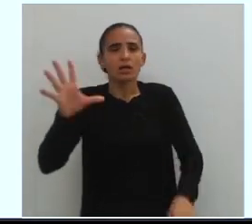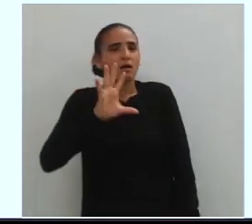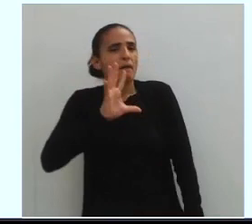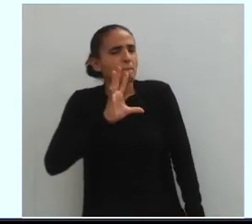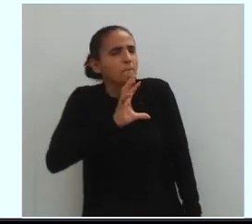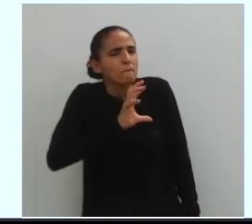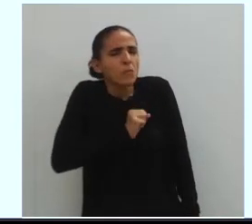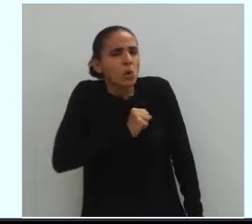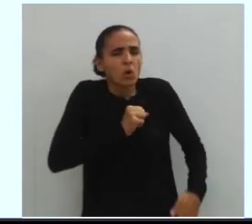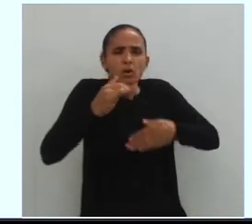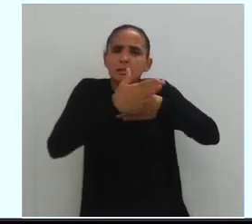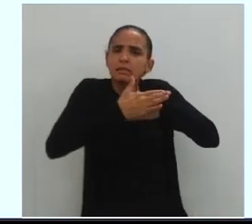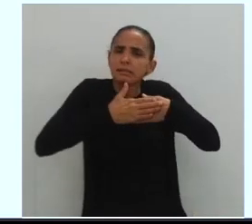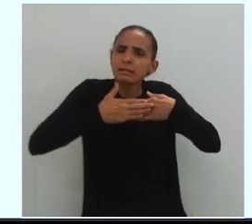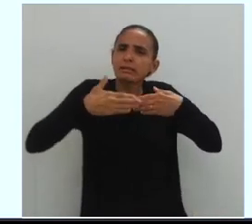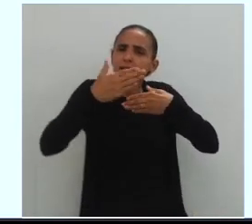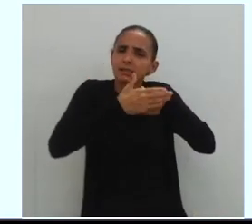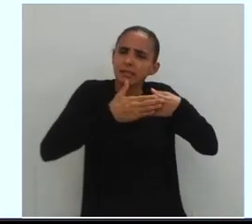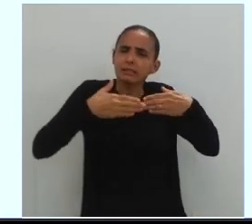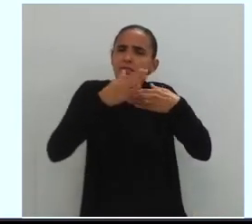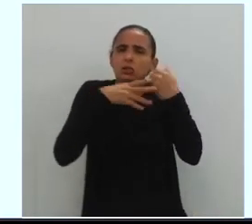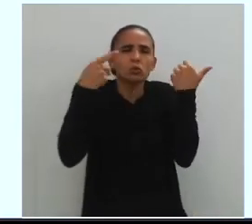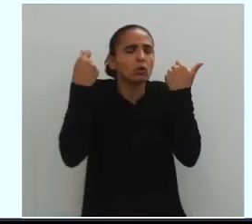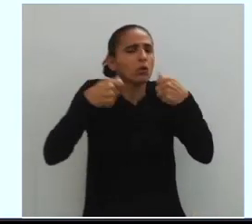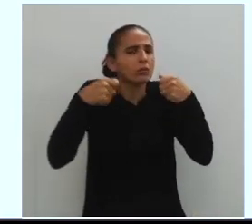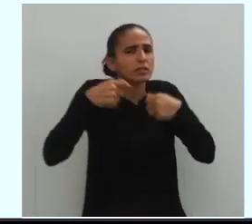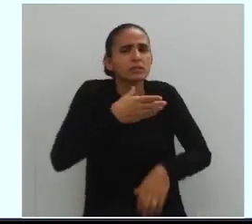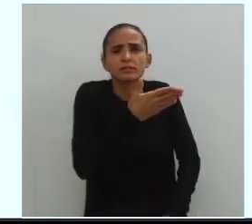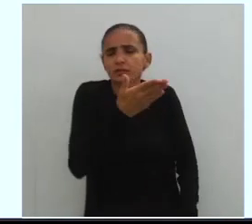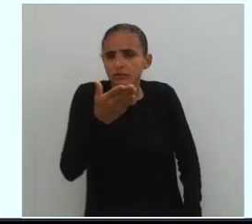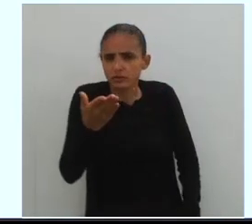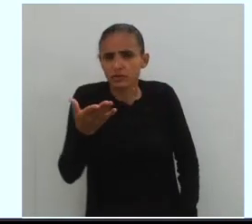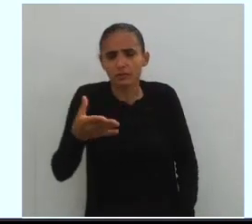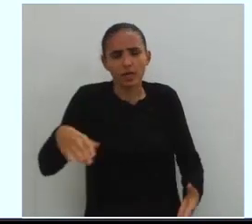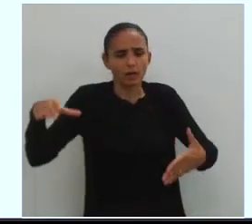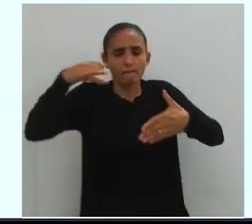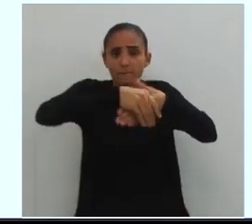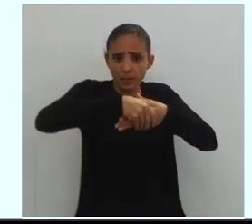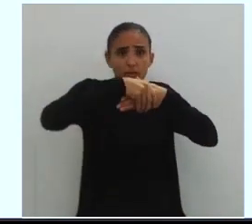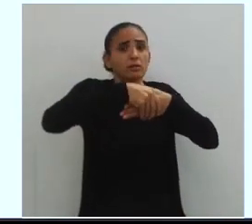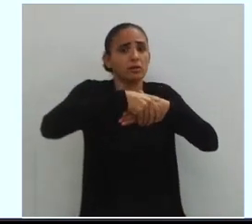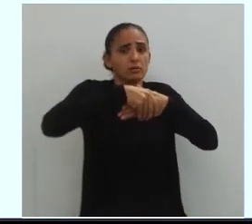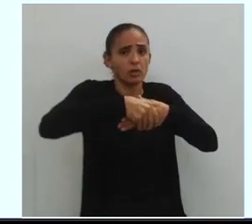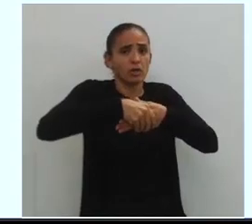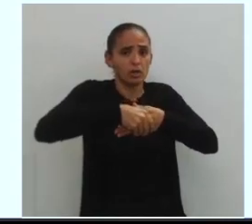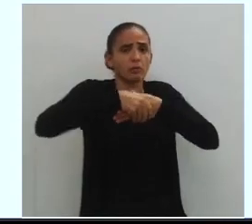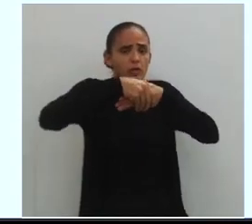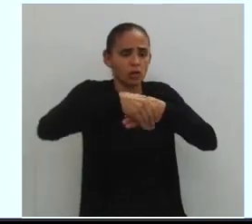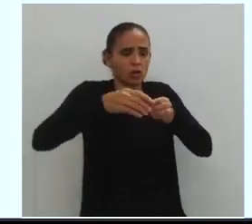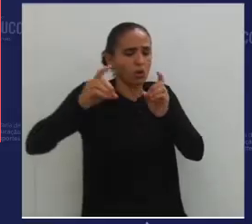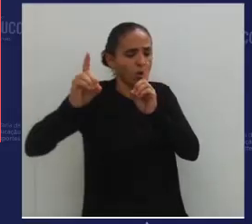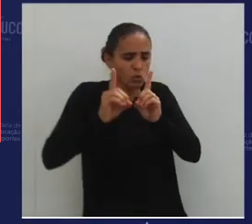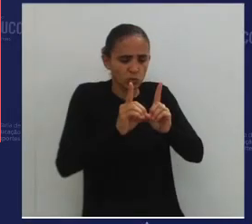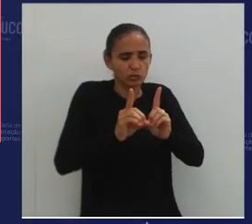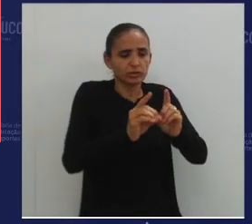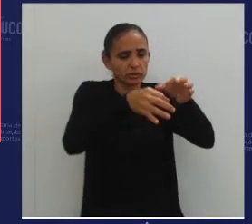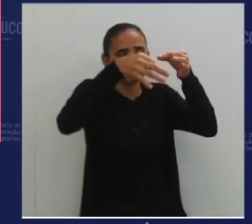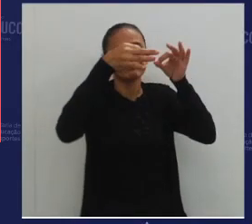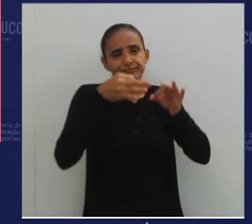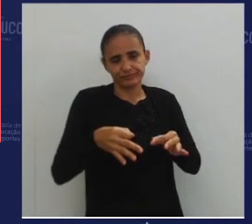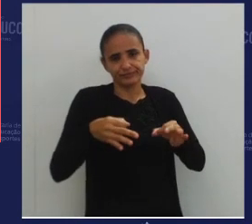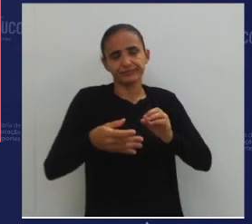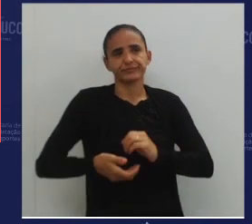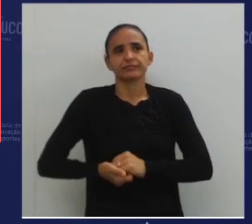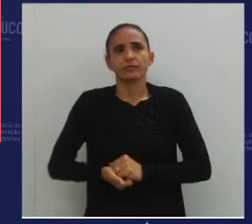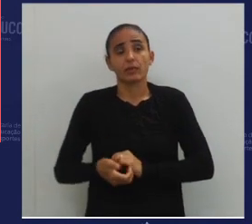muito amor, muita afetividade. É necessário que você pegue na mão do seu filho e conduza ele no caminho